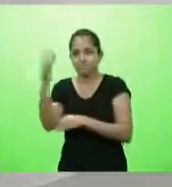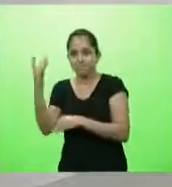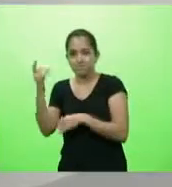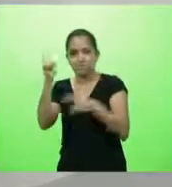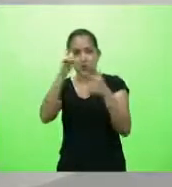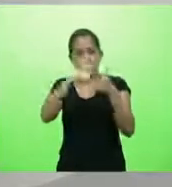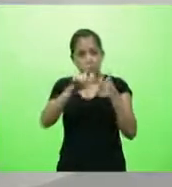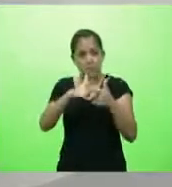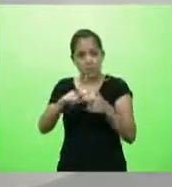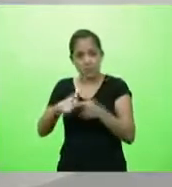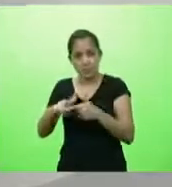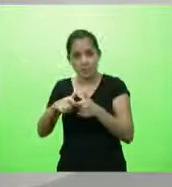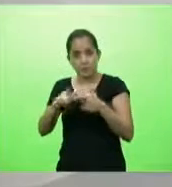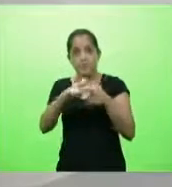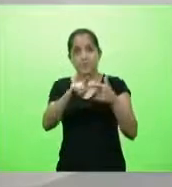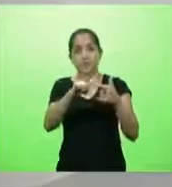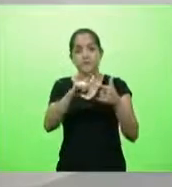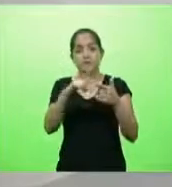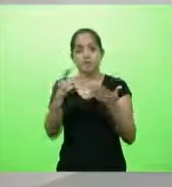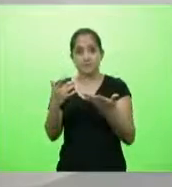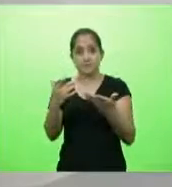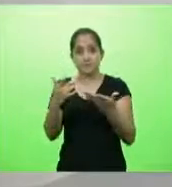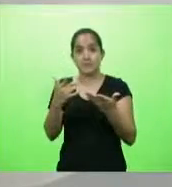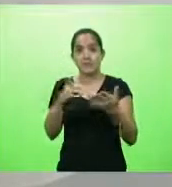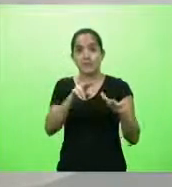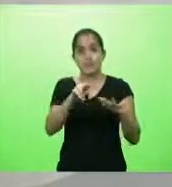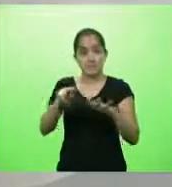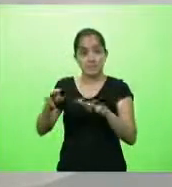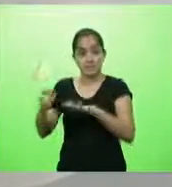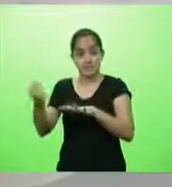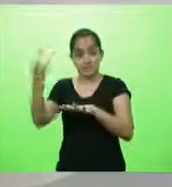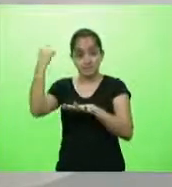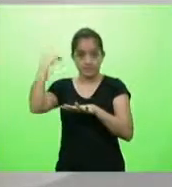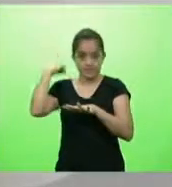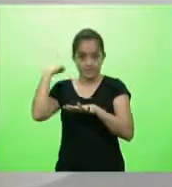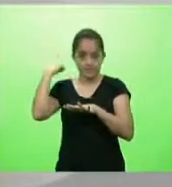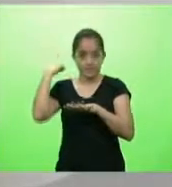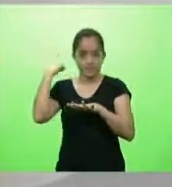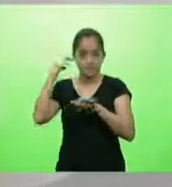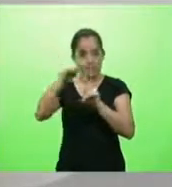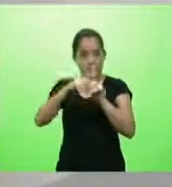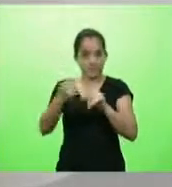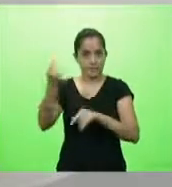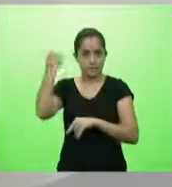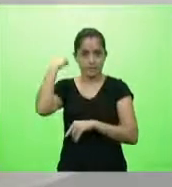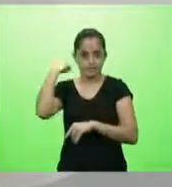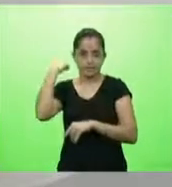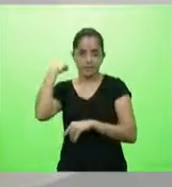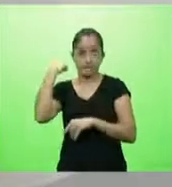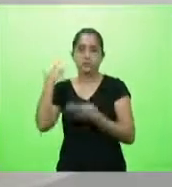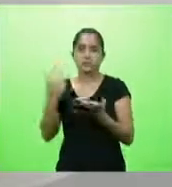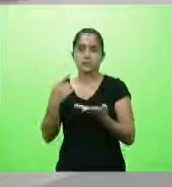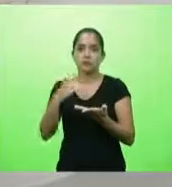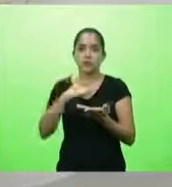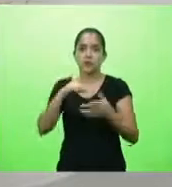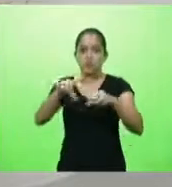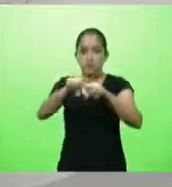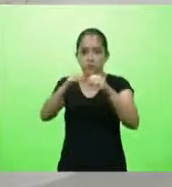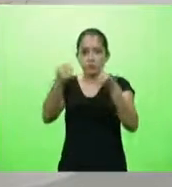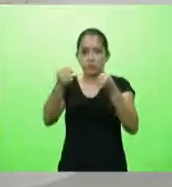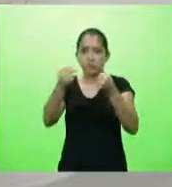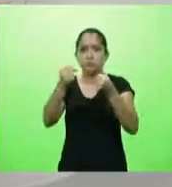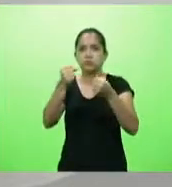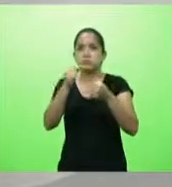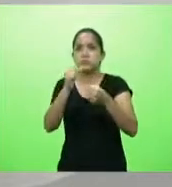sobre ela dias passados, nessa enxurrada em que vivemos e que tivemos ali a ruptura de